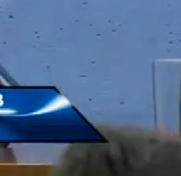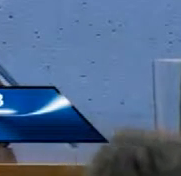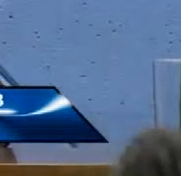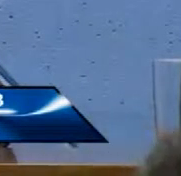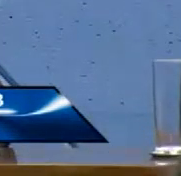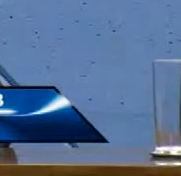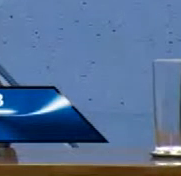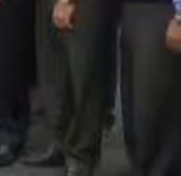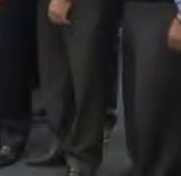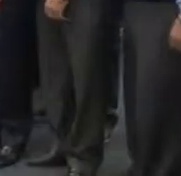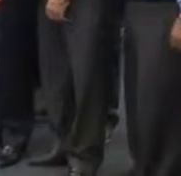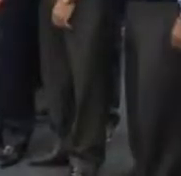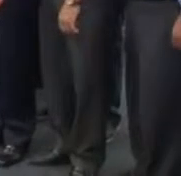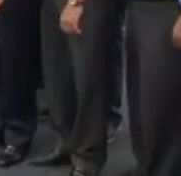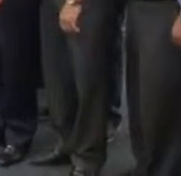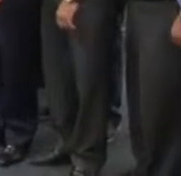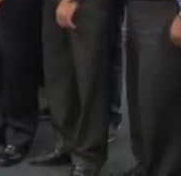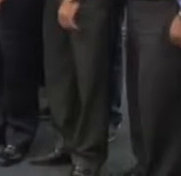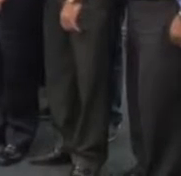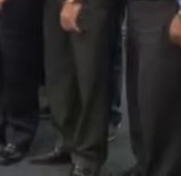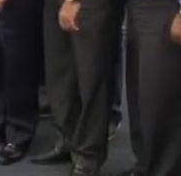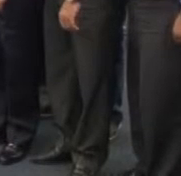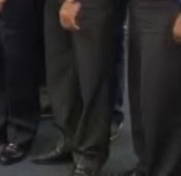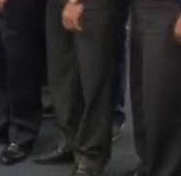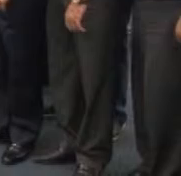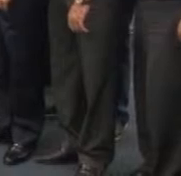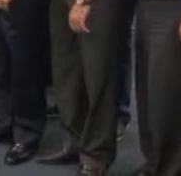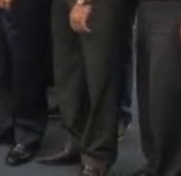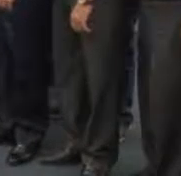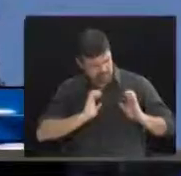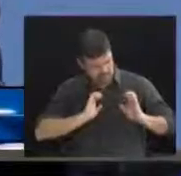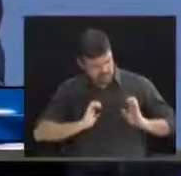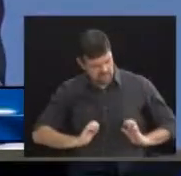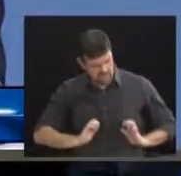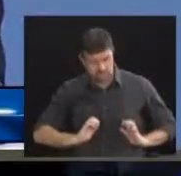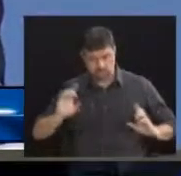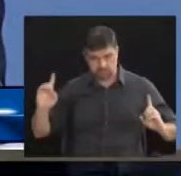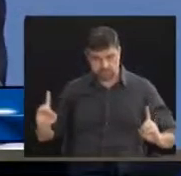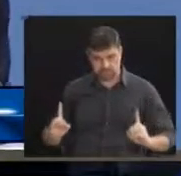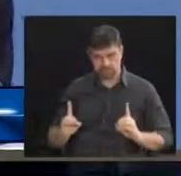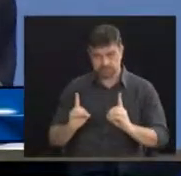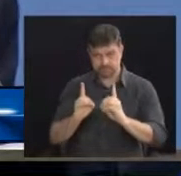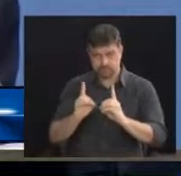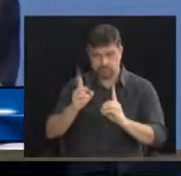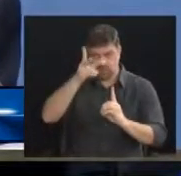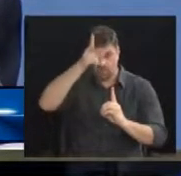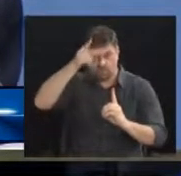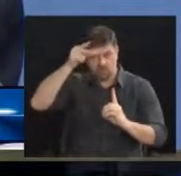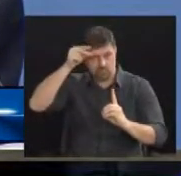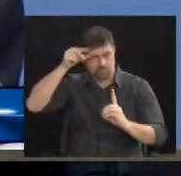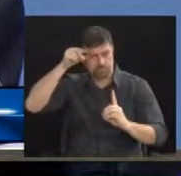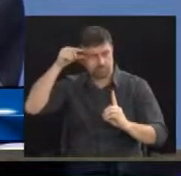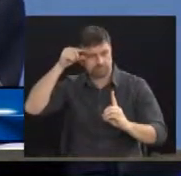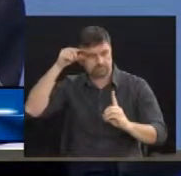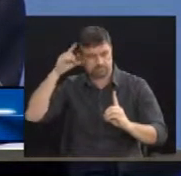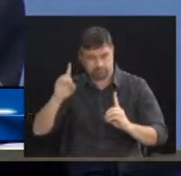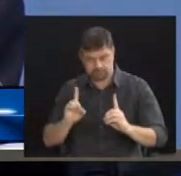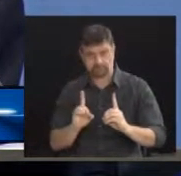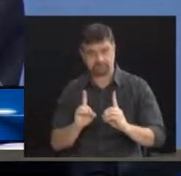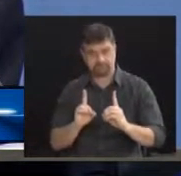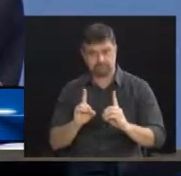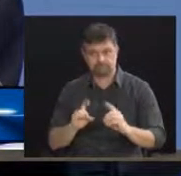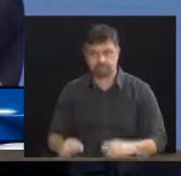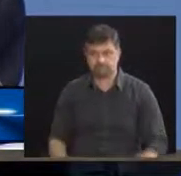Luiz Henrique Cirilo, durante o encontro com o chefe do Executivo. A condução que foi feita hoje,